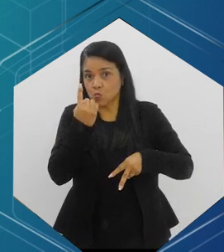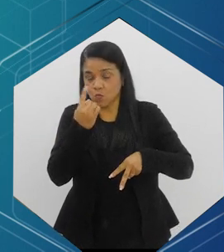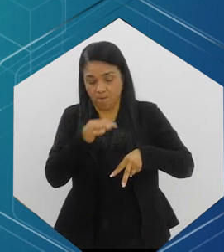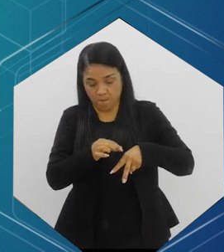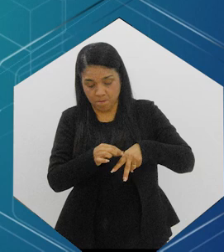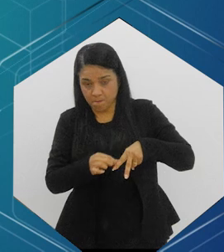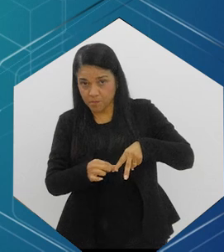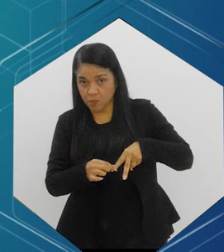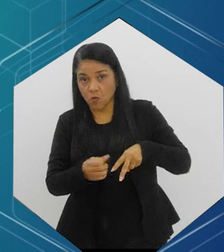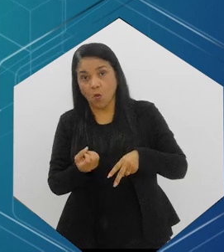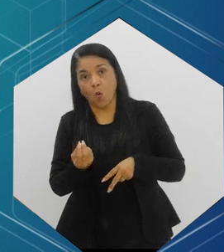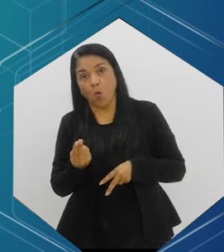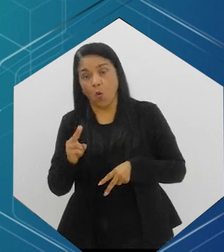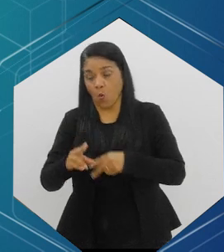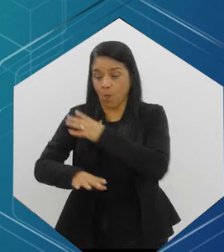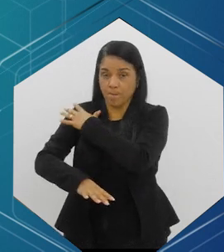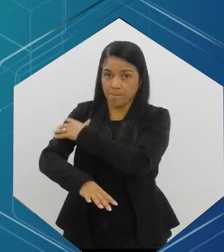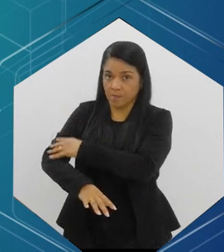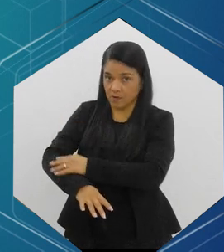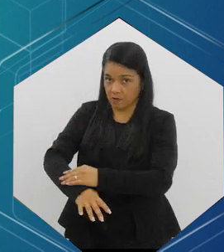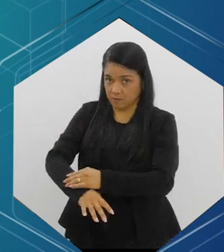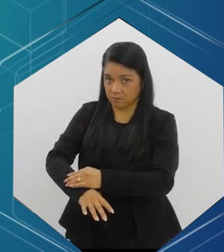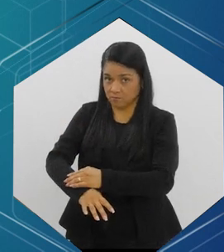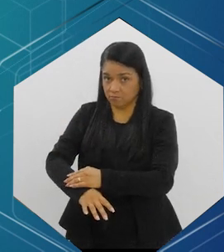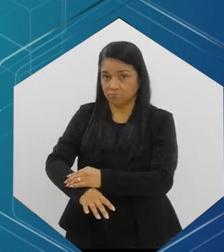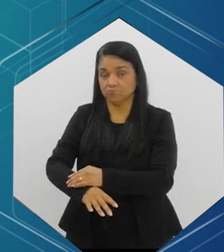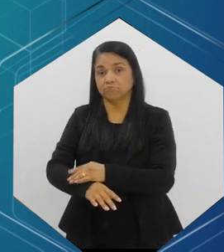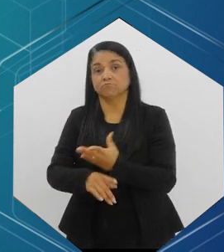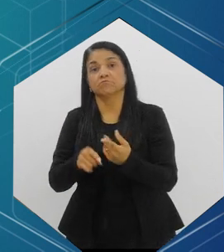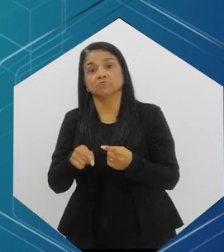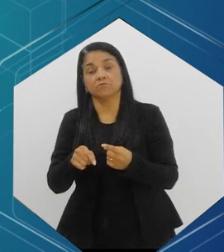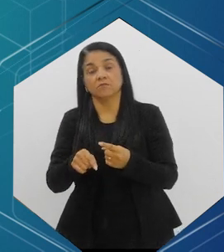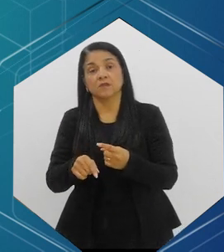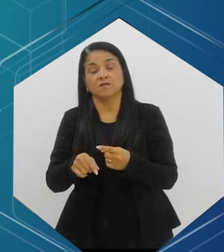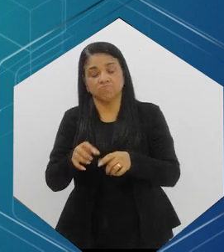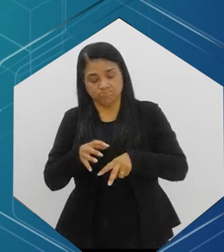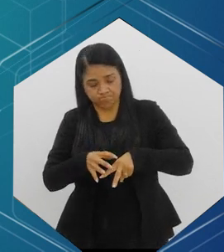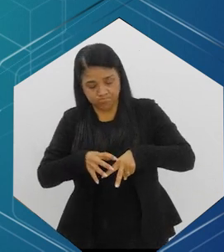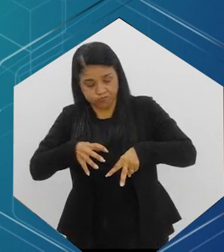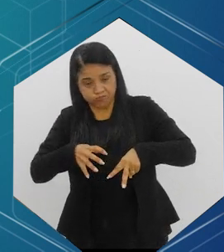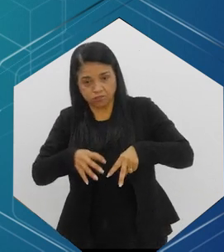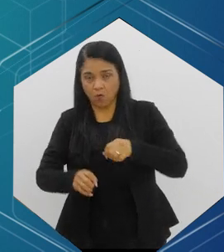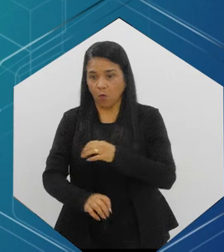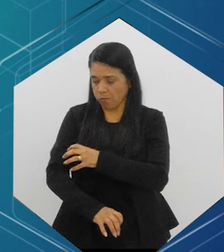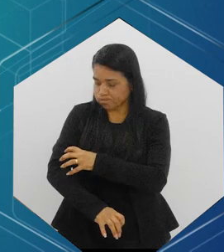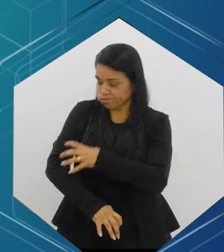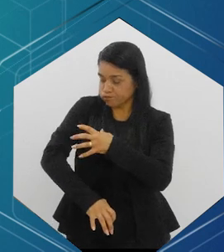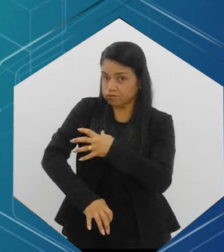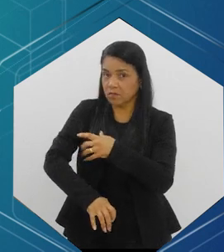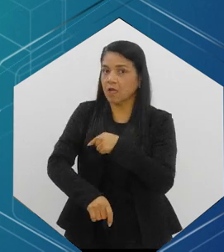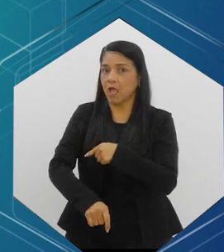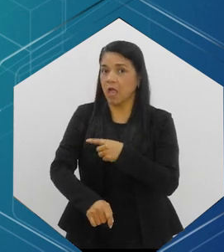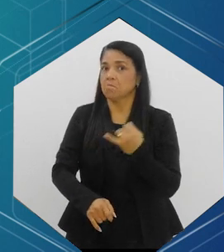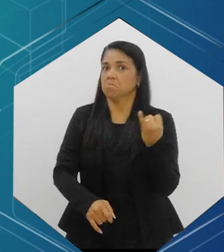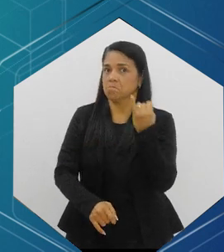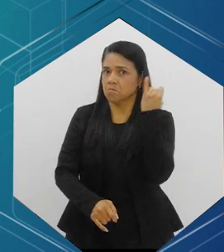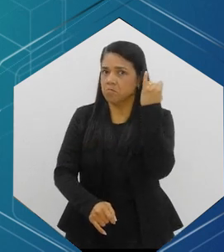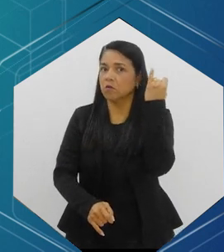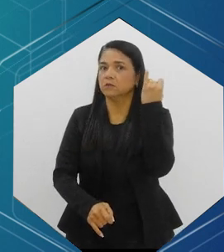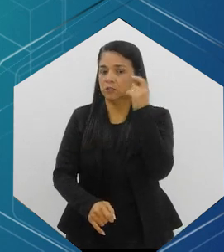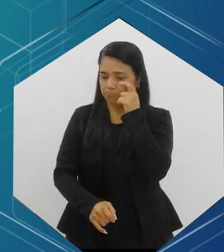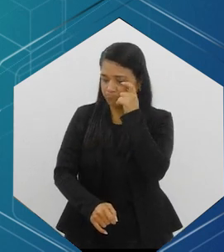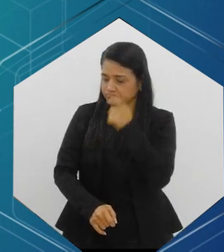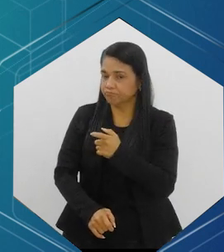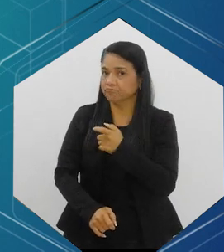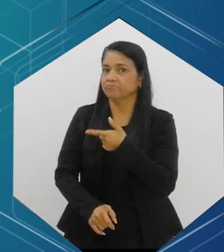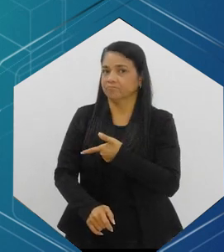membro, braço ou perna, e com aumento do volume desse membro, são sinais importantes de que